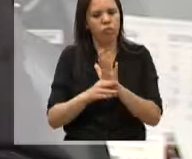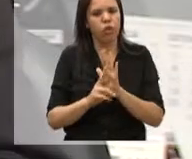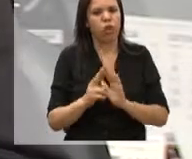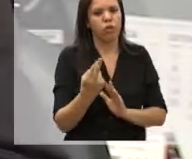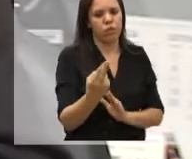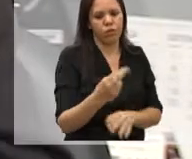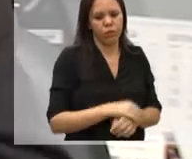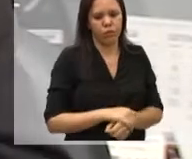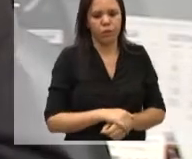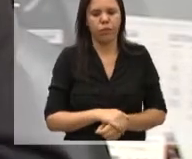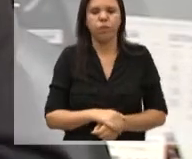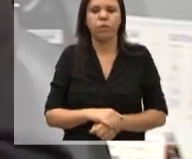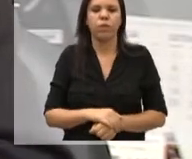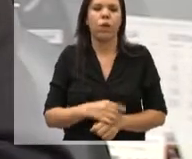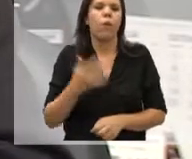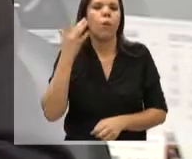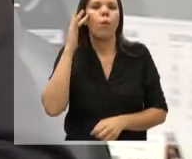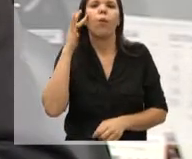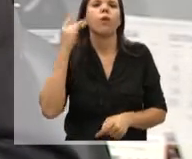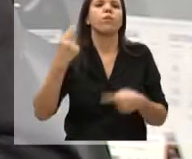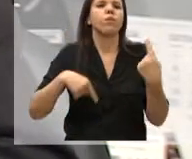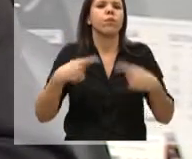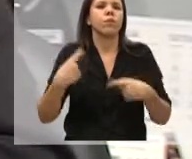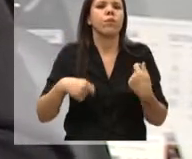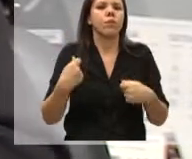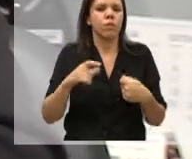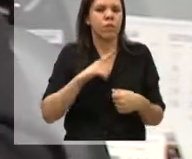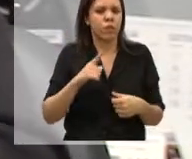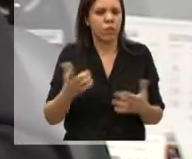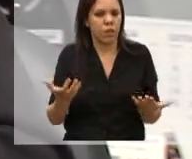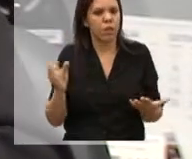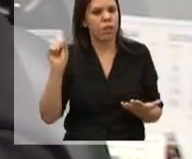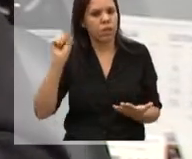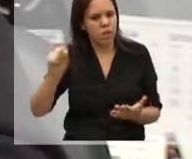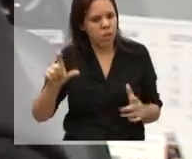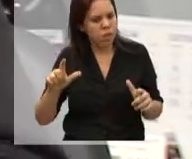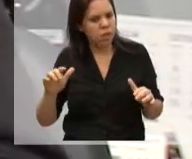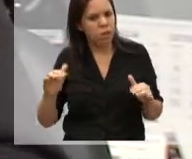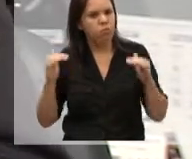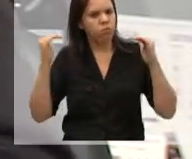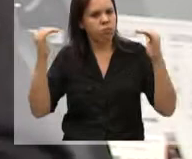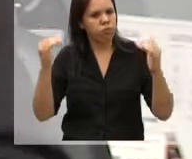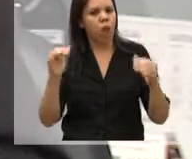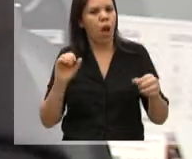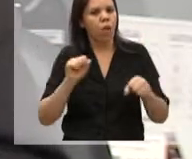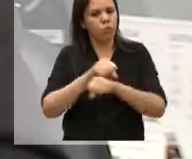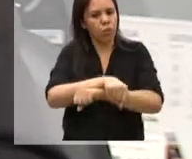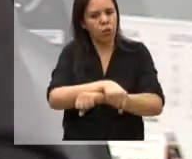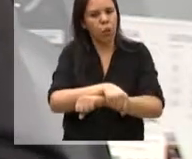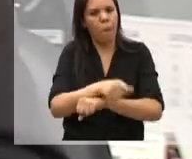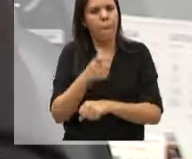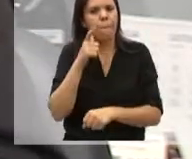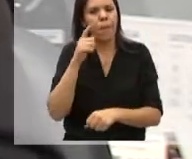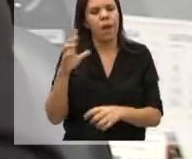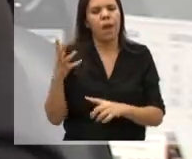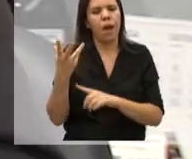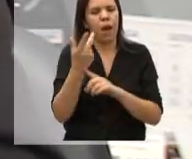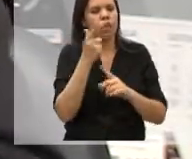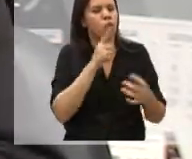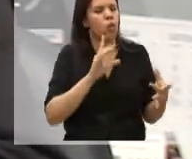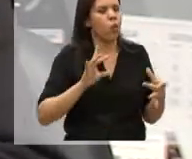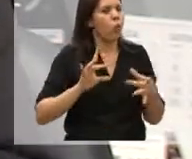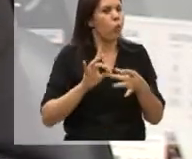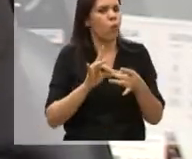acho que a política, ela tem esse direcionamento, ou seja, a política é a arte de você conciliar,